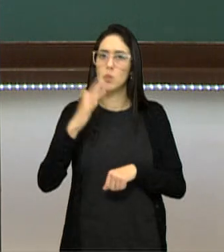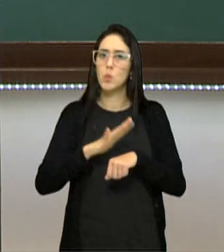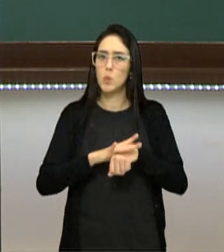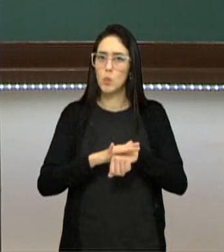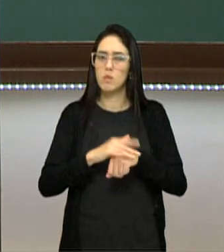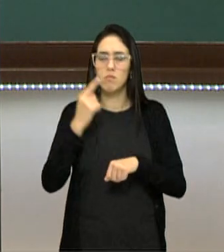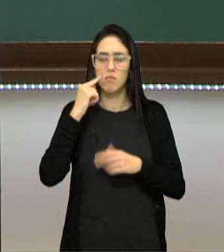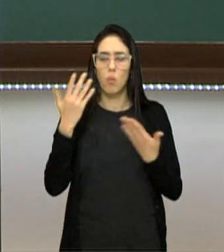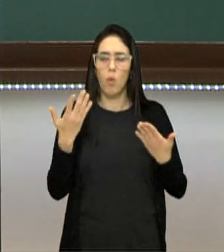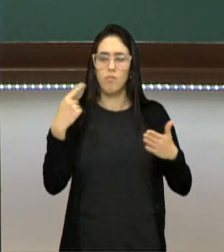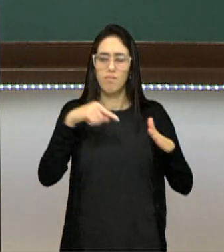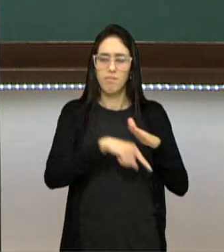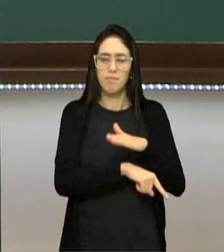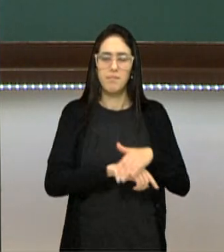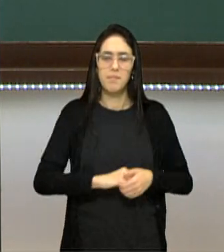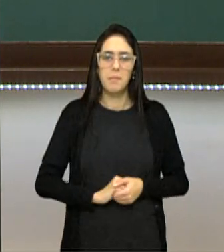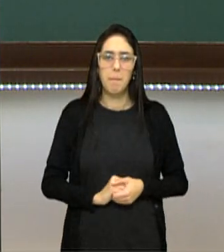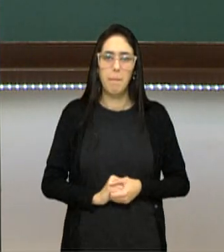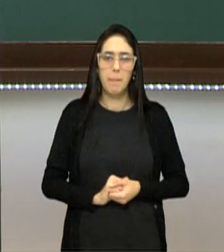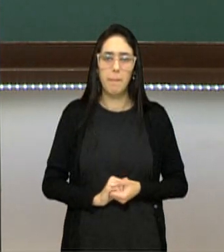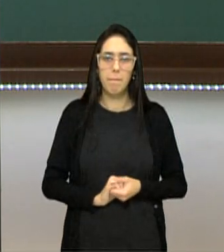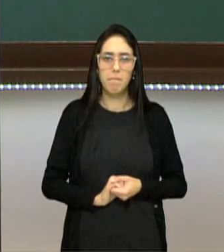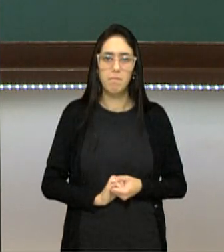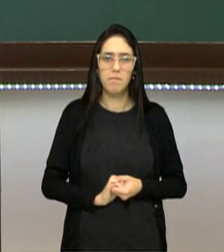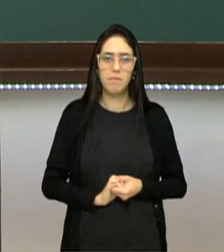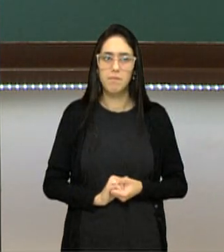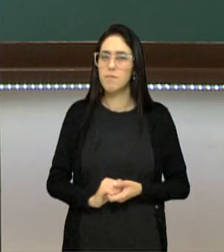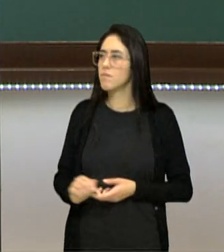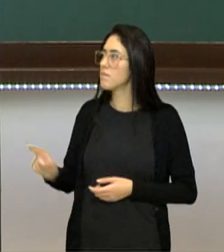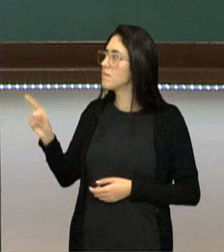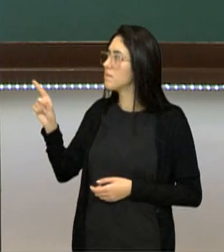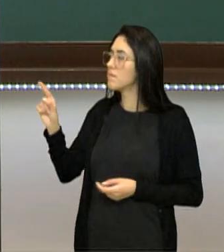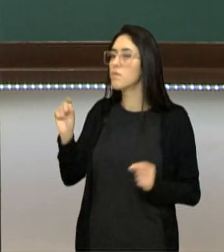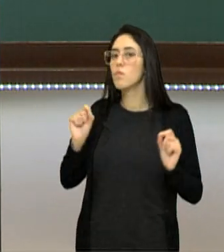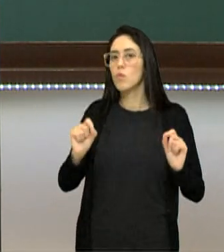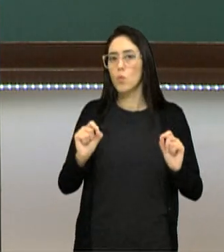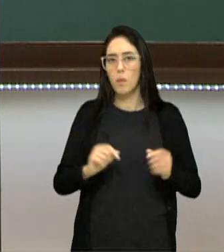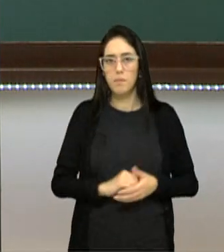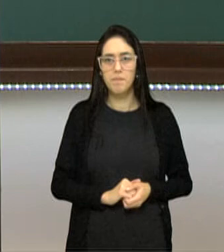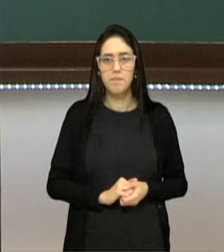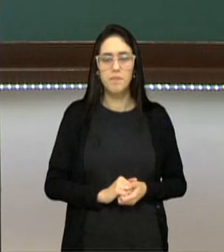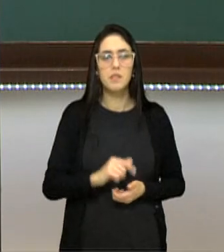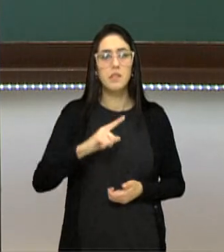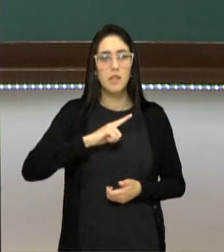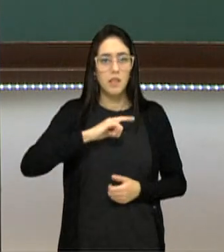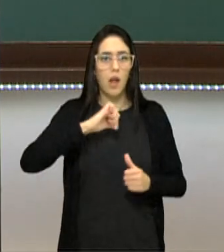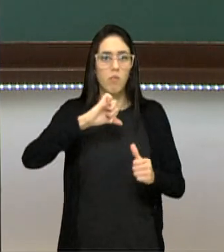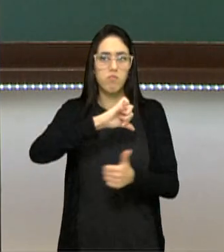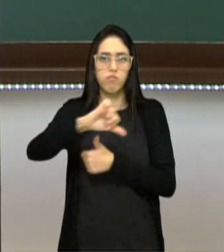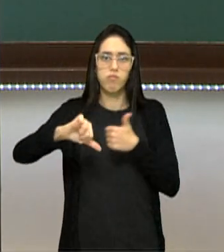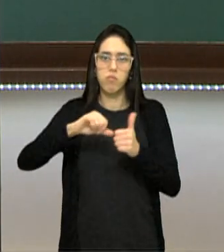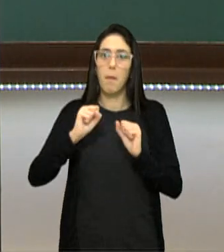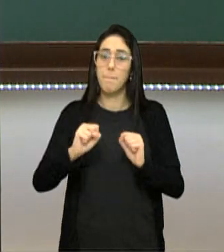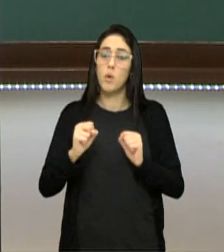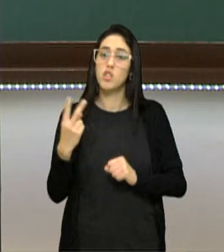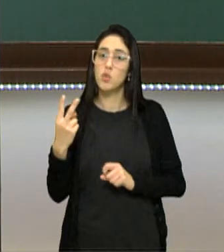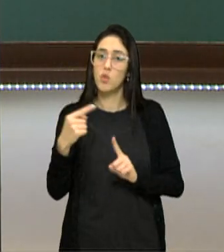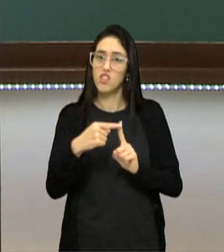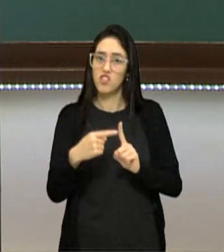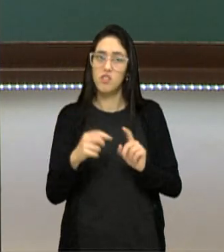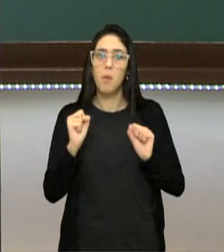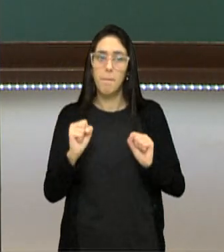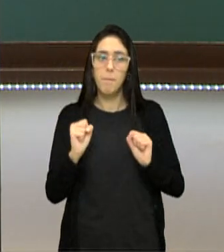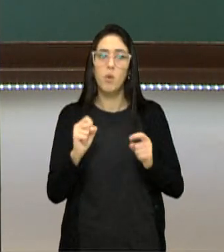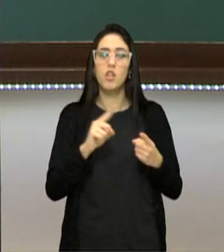Vamos aprofundando aqui. Então, vamos ver aqui, gente. Nós temos, assim, as alterações, elas podem ser de 2 tipos. As